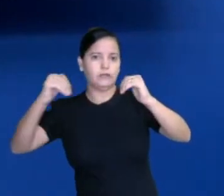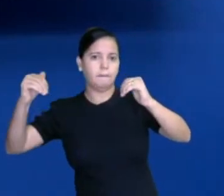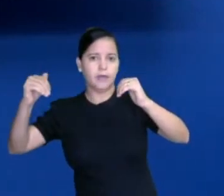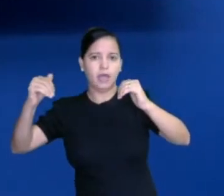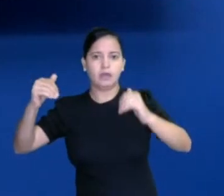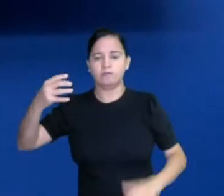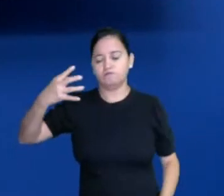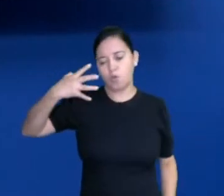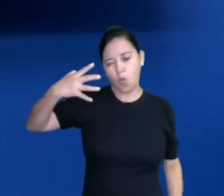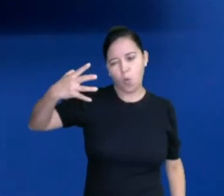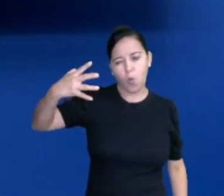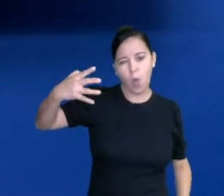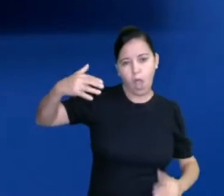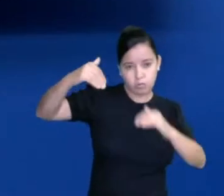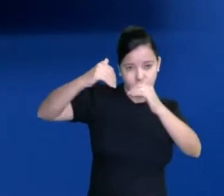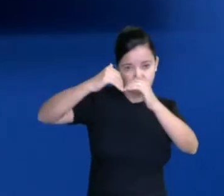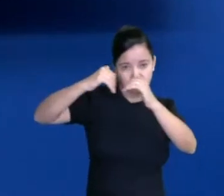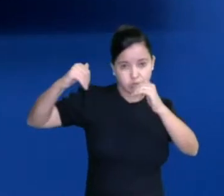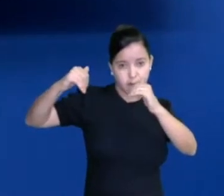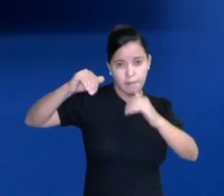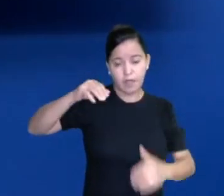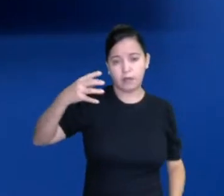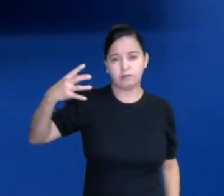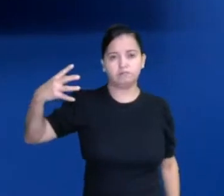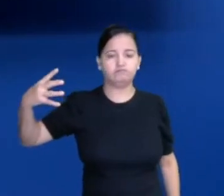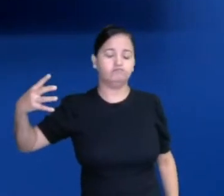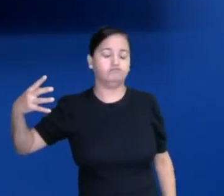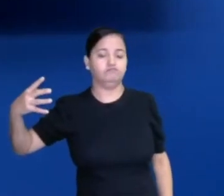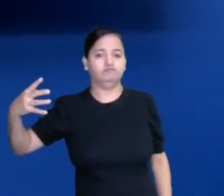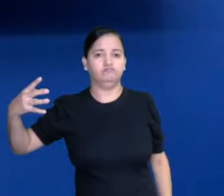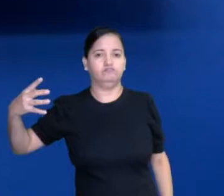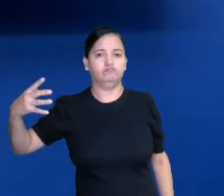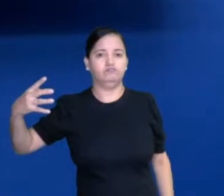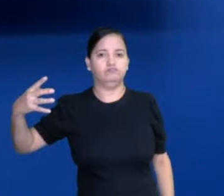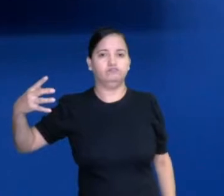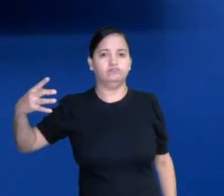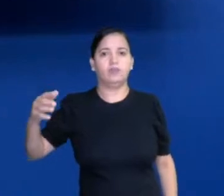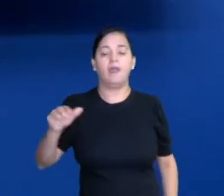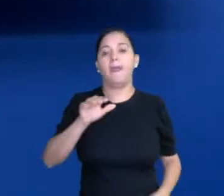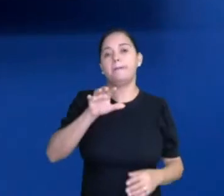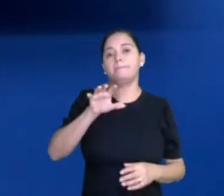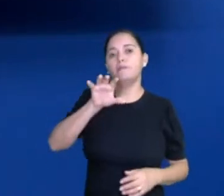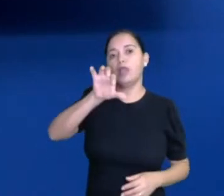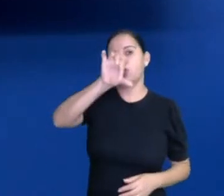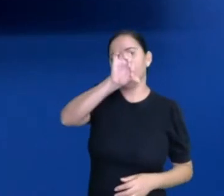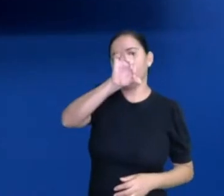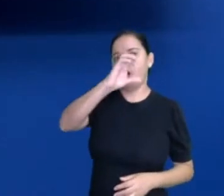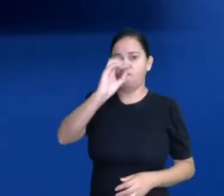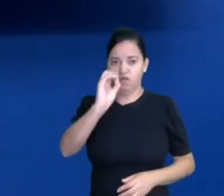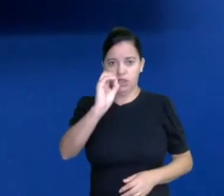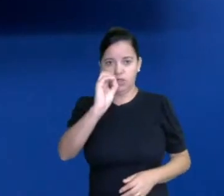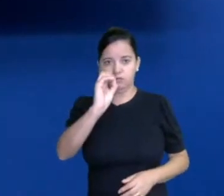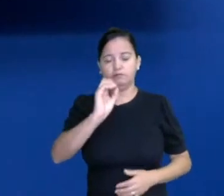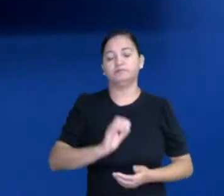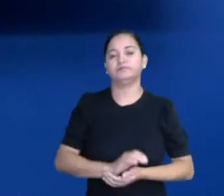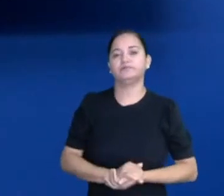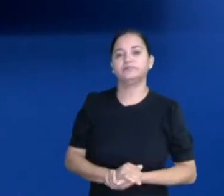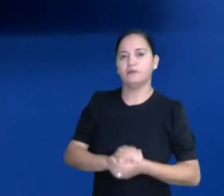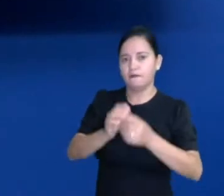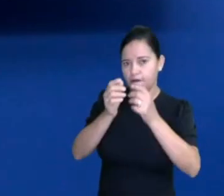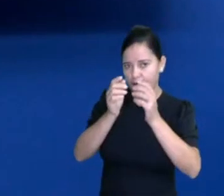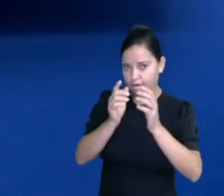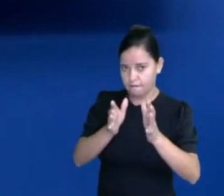deixa lá separadinho, quietinho no canto, e pega só o 90, tá? E aí,